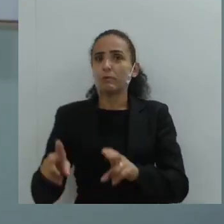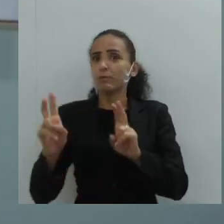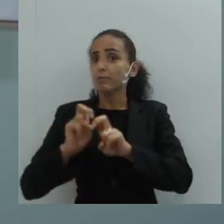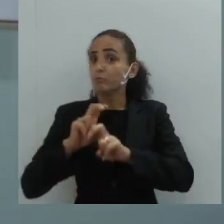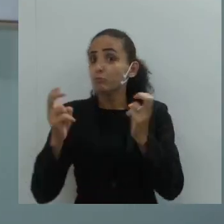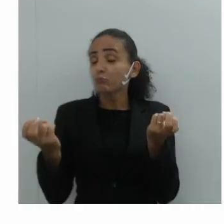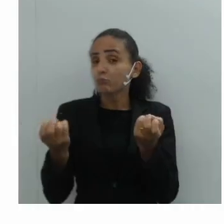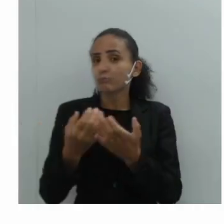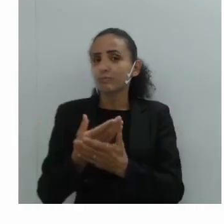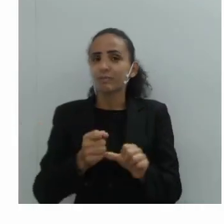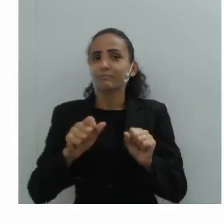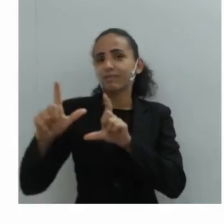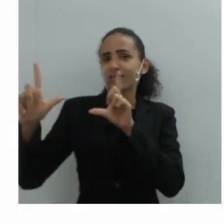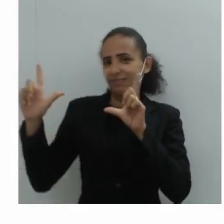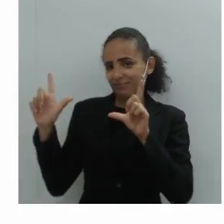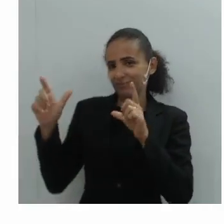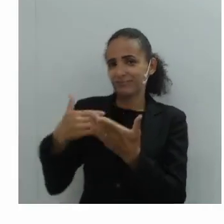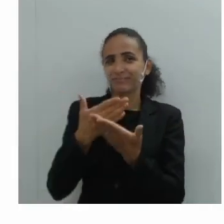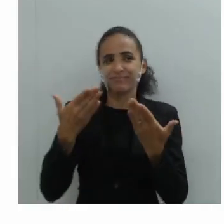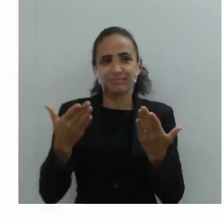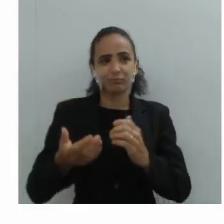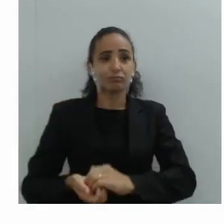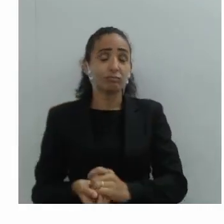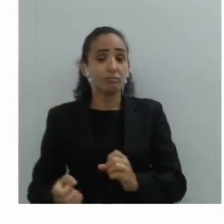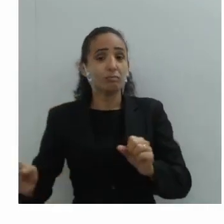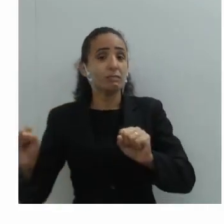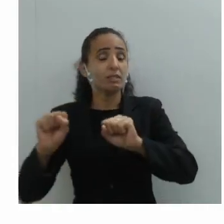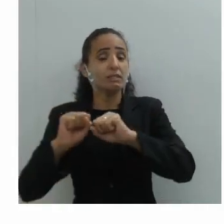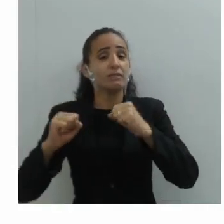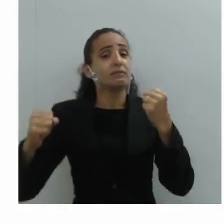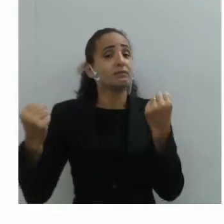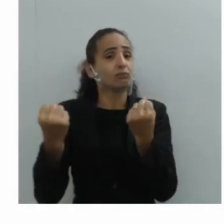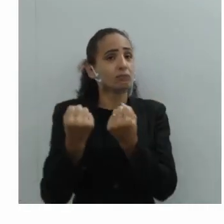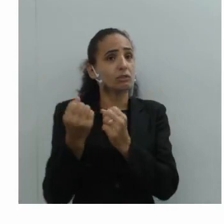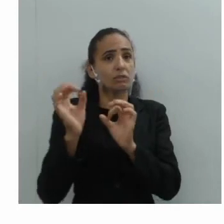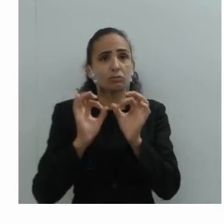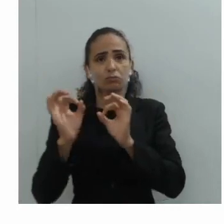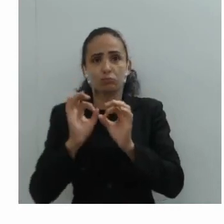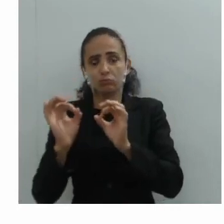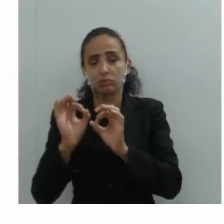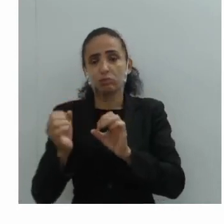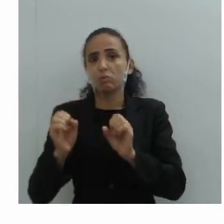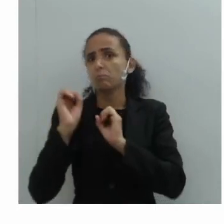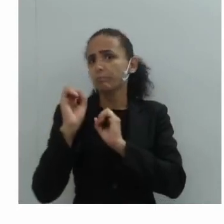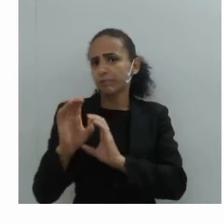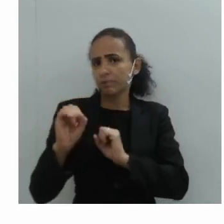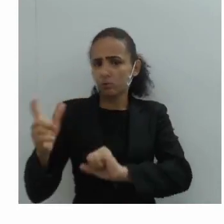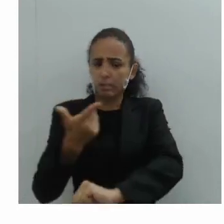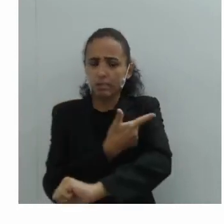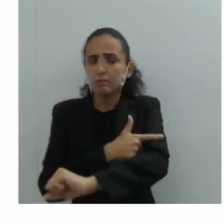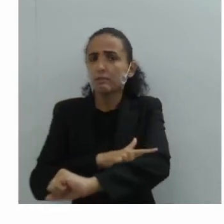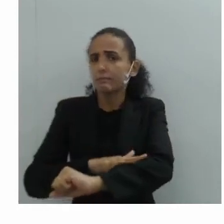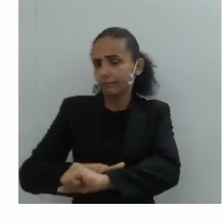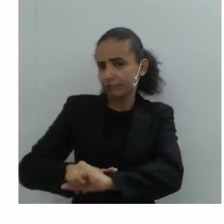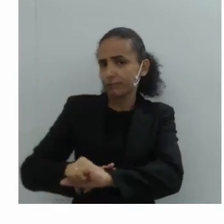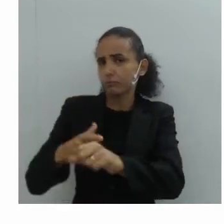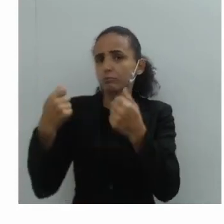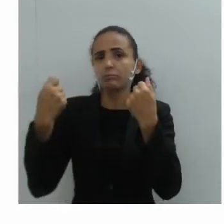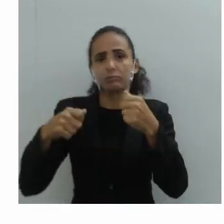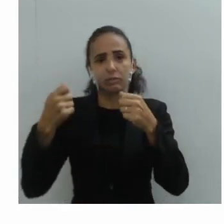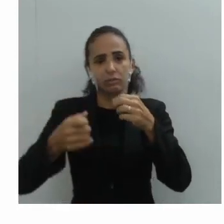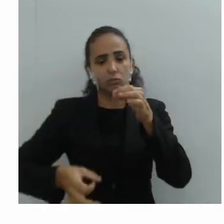pensamento. Na tela, nós temos cidadania se faz com educação. Precisa